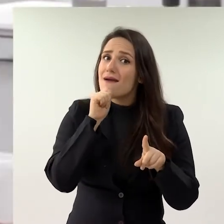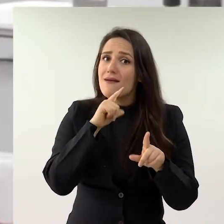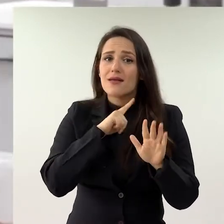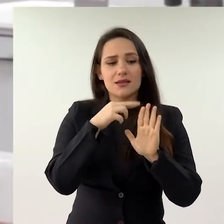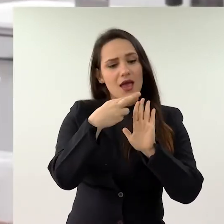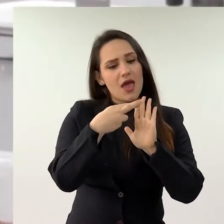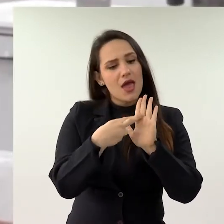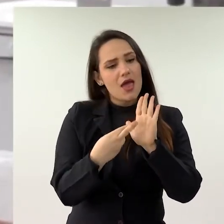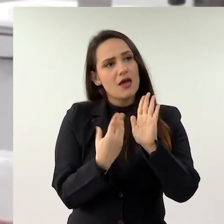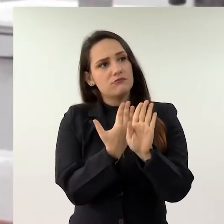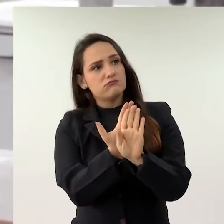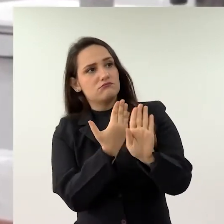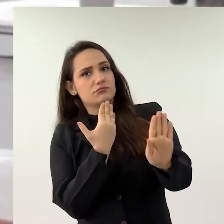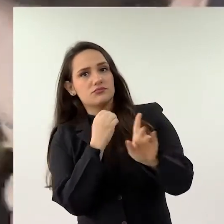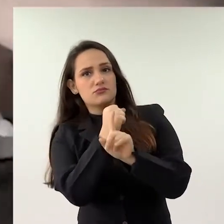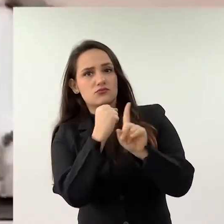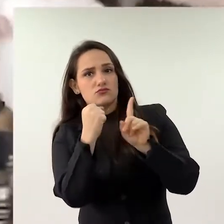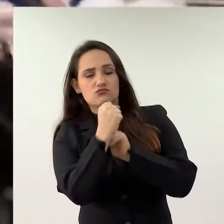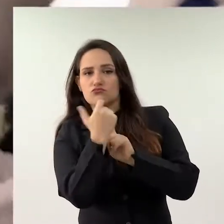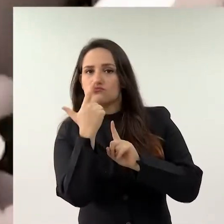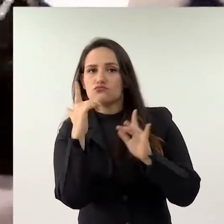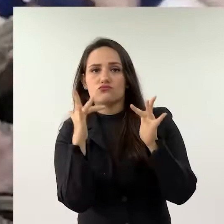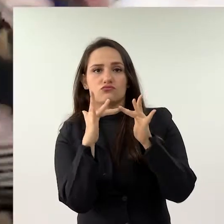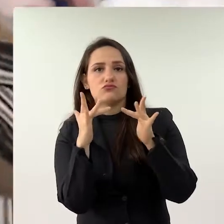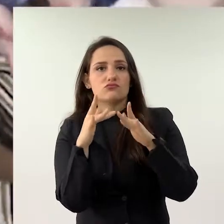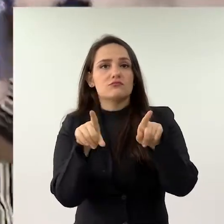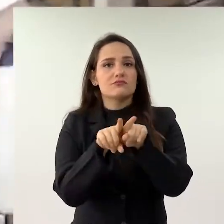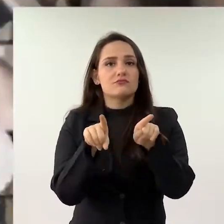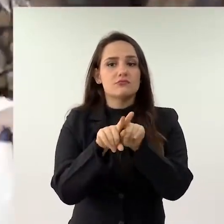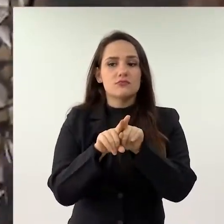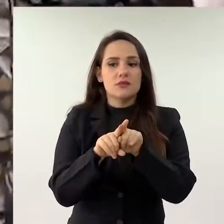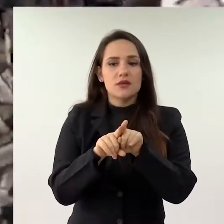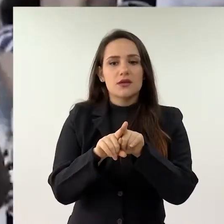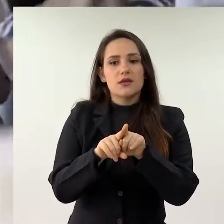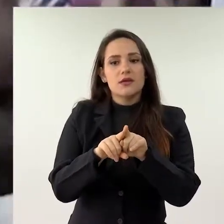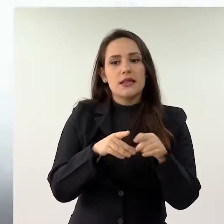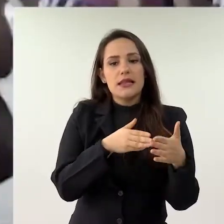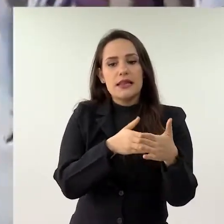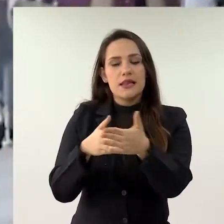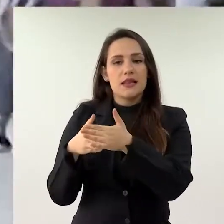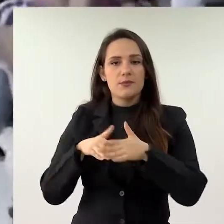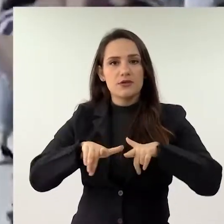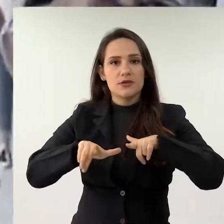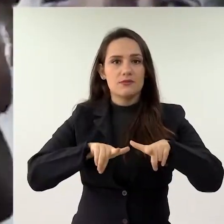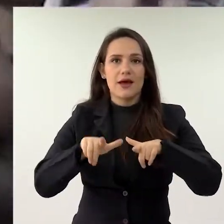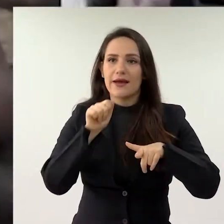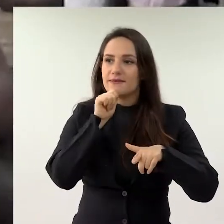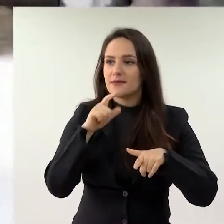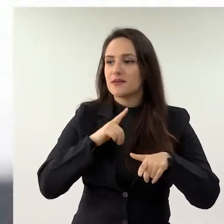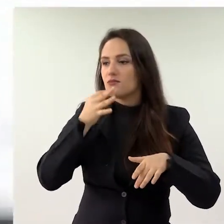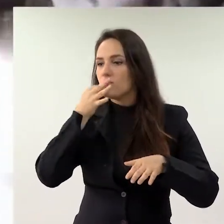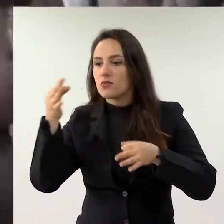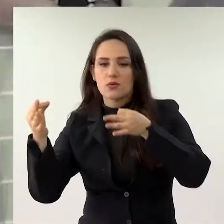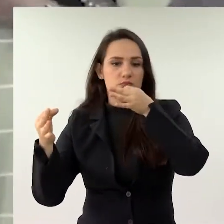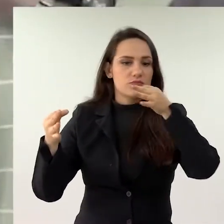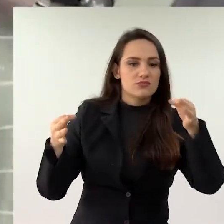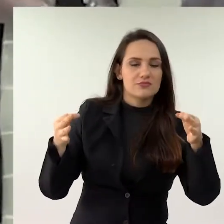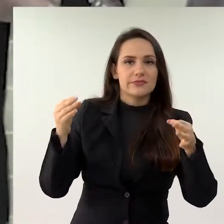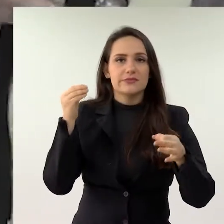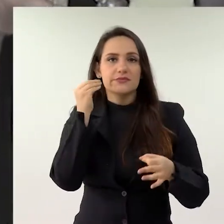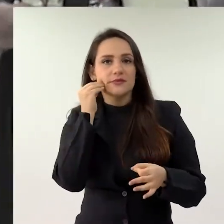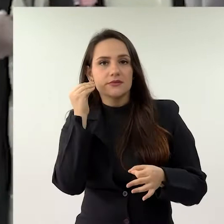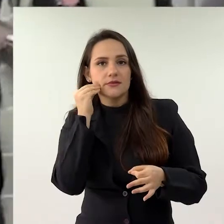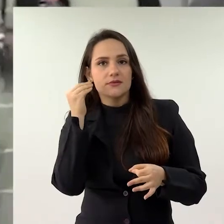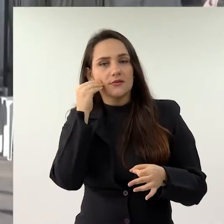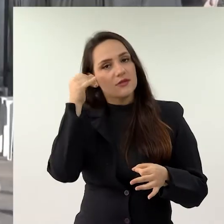de distanciamento social e de restrições de atividades dividindo opiniões e ajudando a frear o ritmo